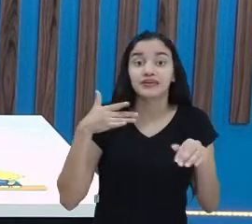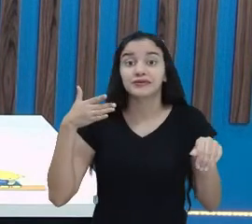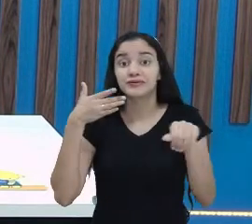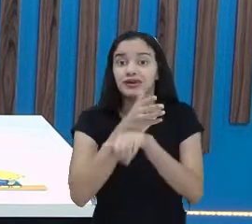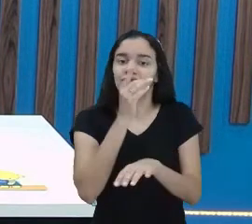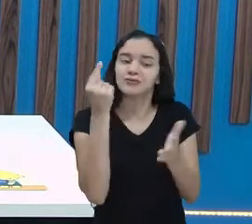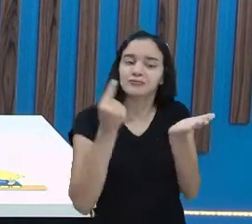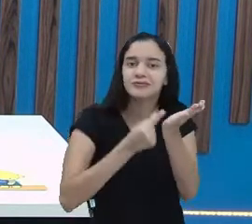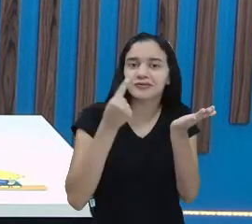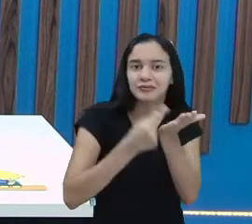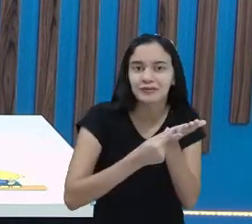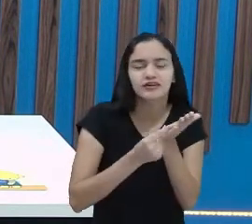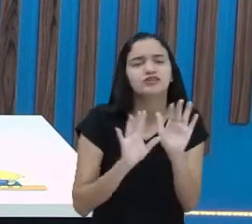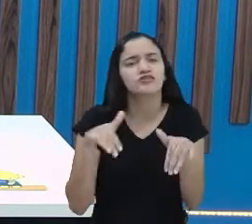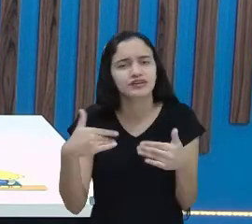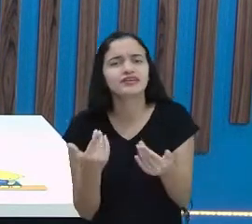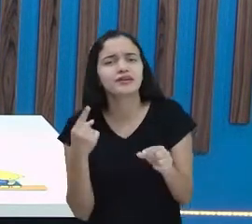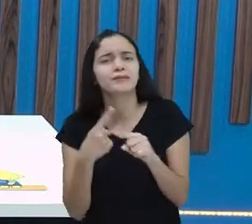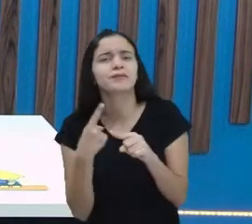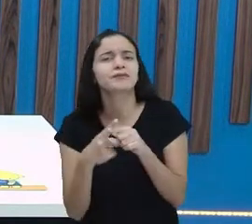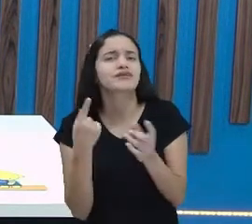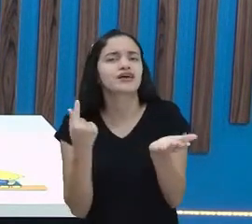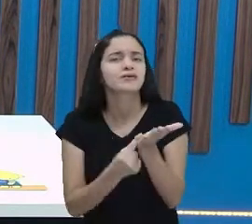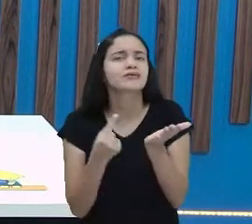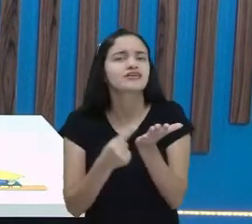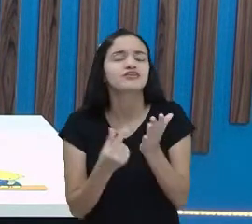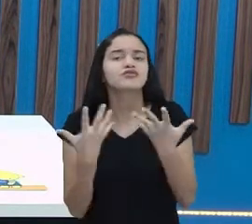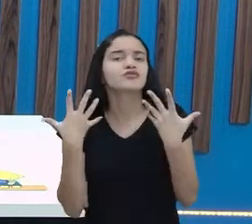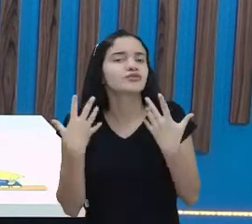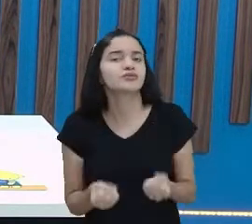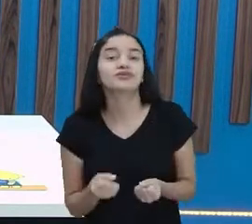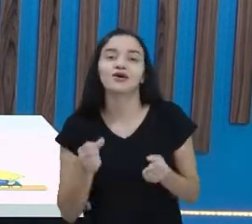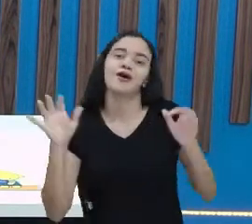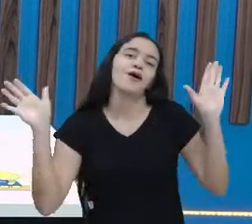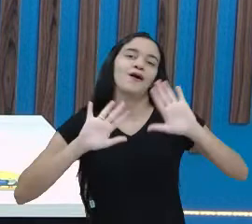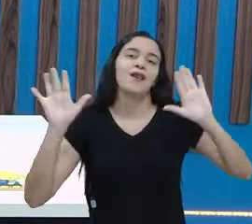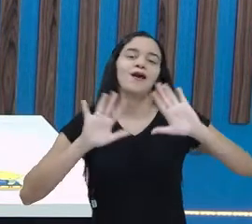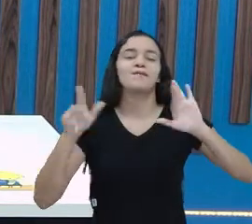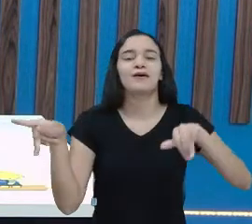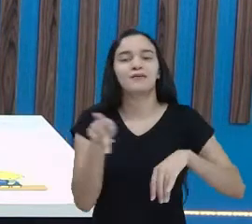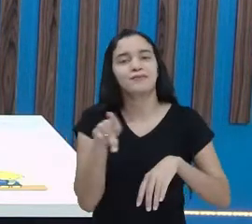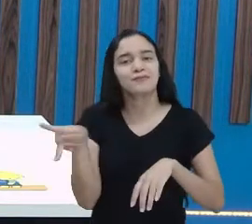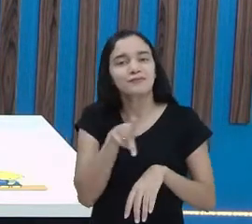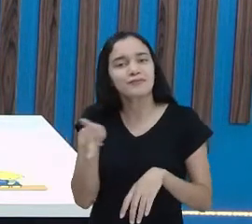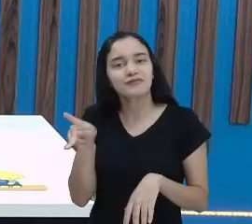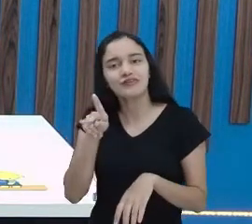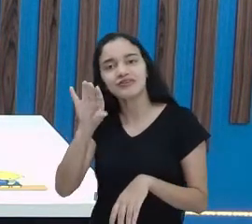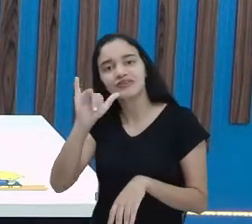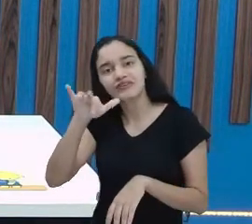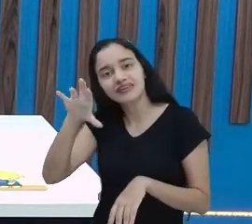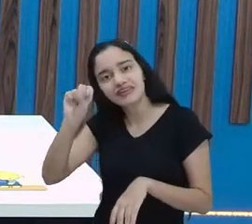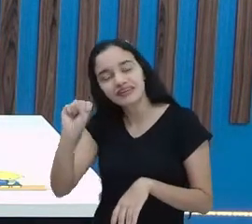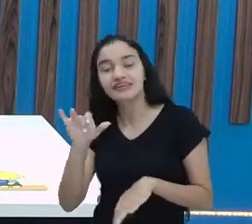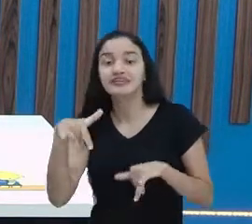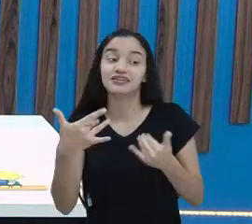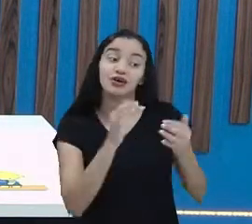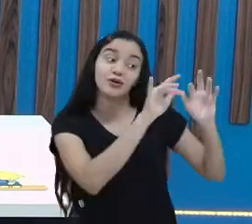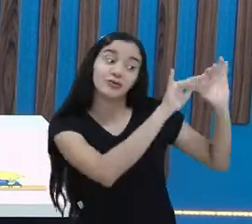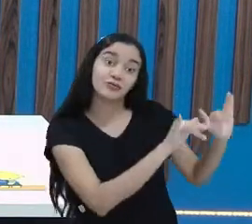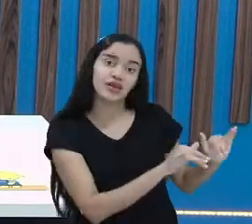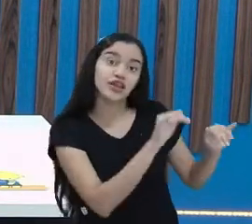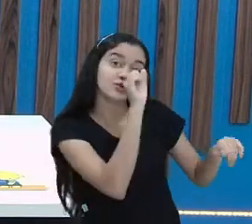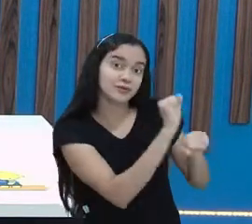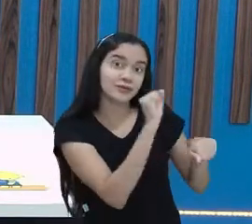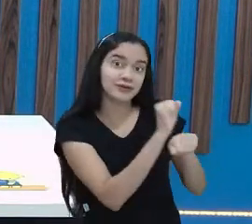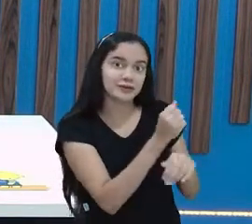o aplicativo. E por falar em aplicativo, vamos dar um olá para a professora Iris, que já está a postos